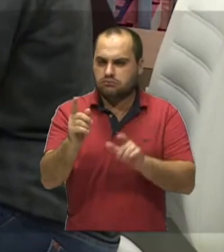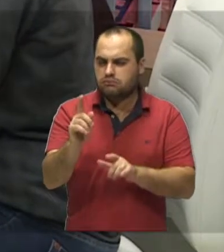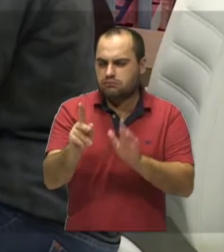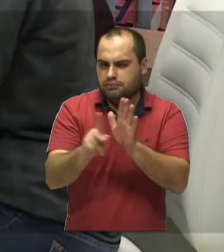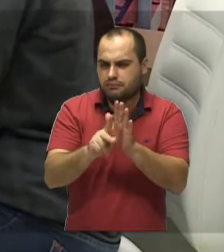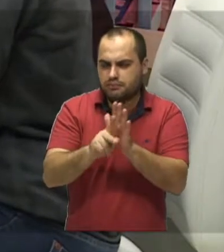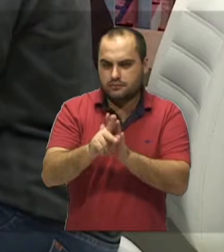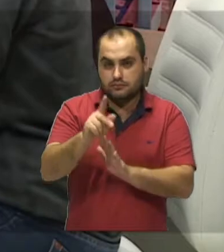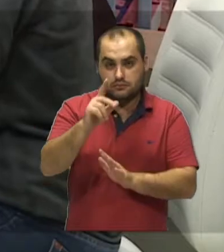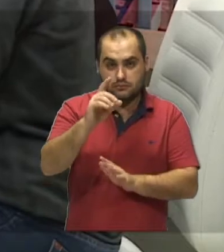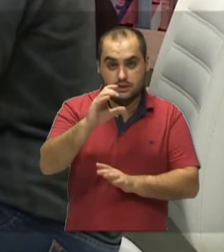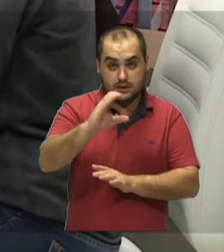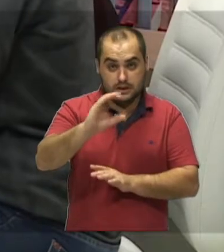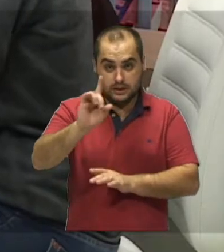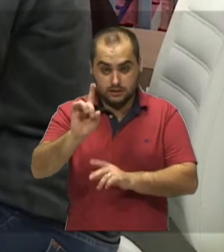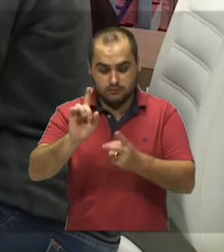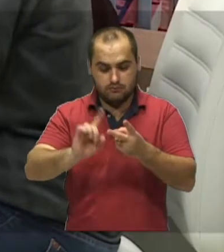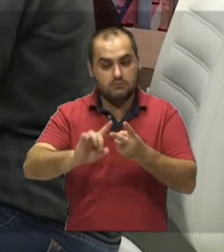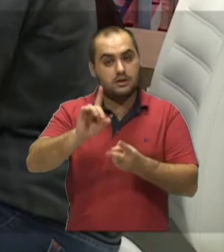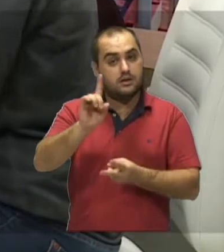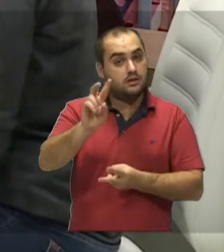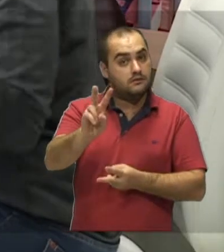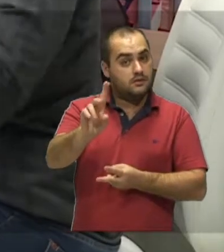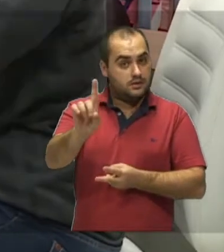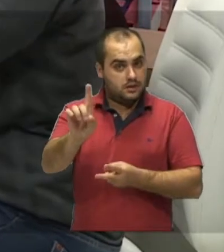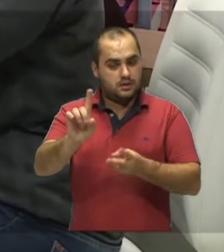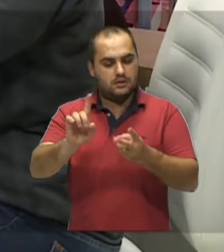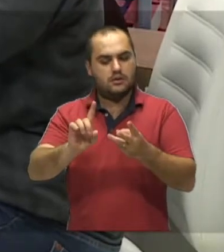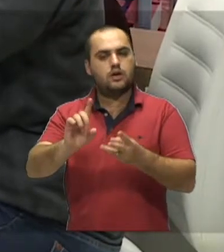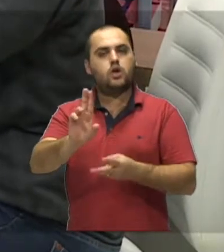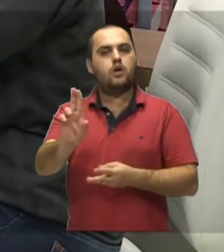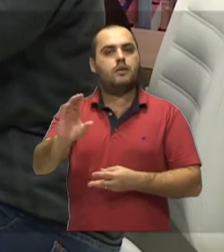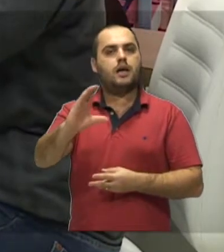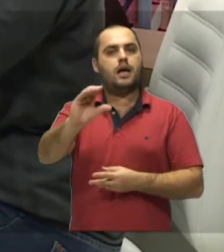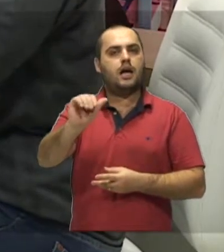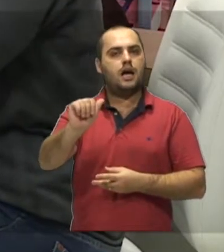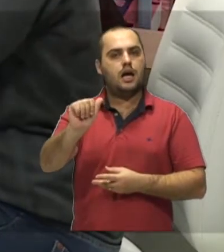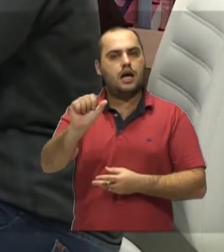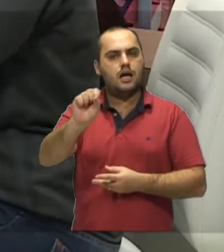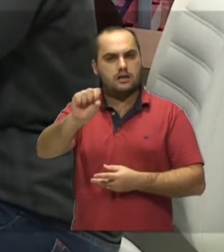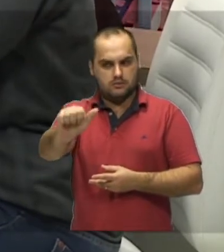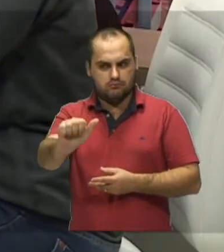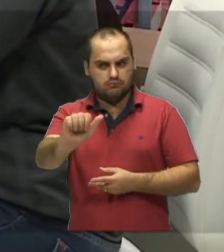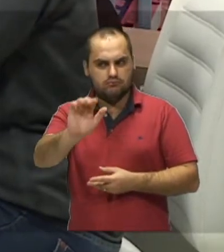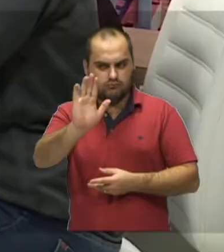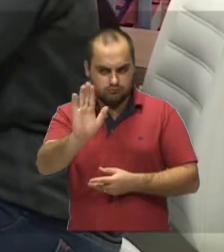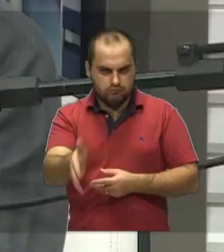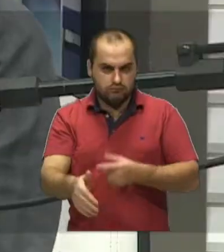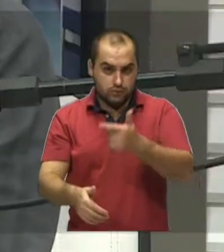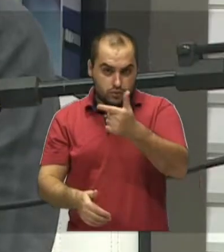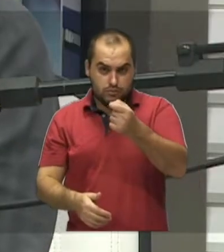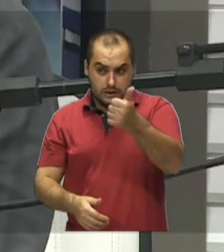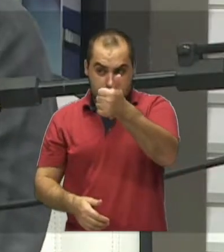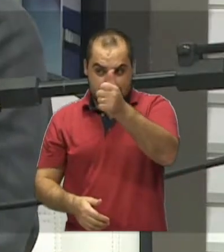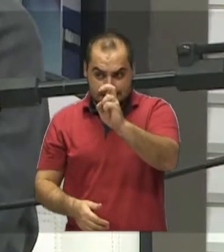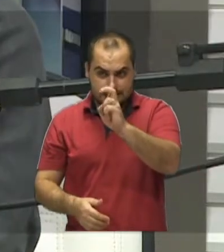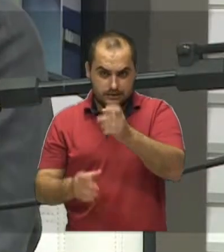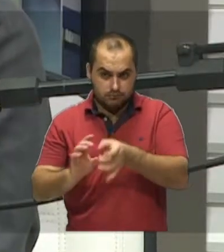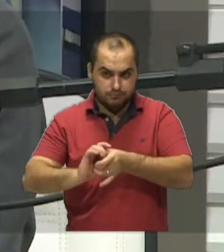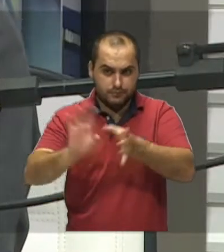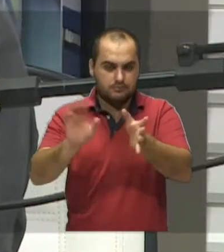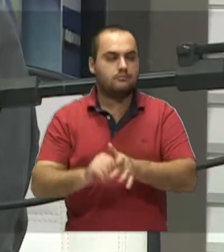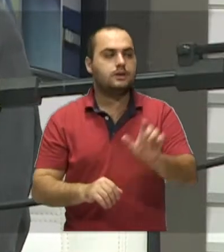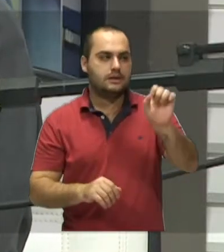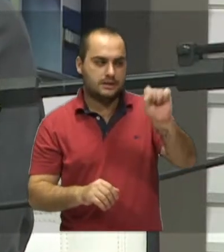de 2015, 5 anos depois. Demorou. A gente ficou... Depois que a gente lançou o Cirandinha, a gente teve o